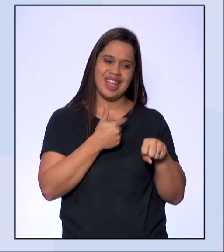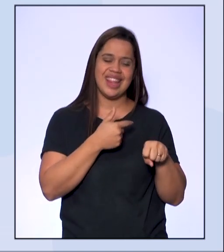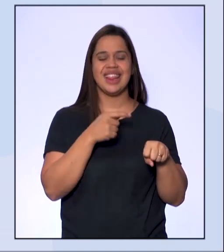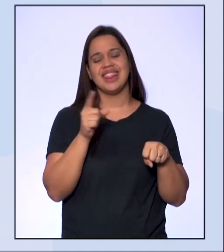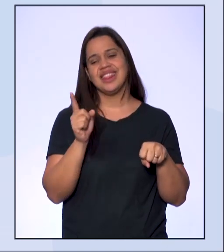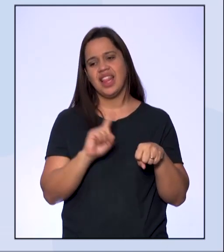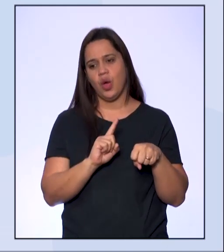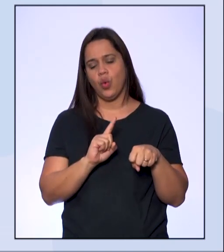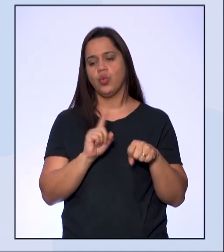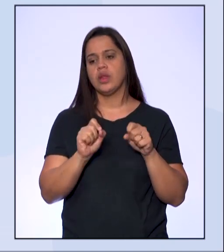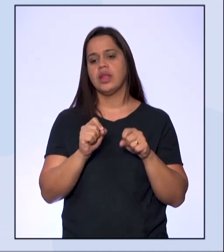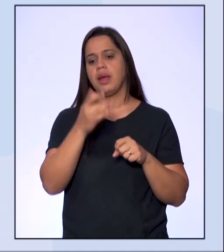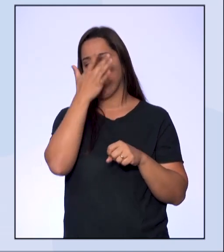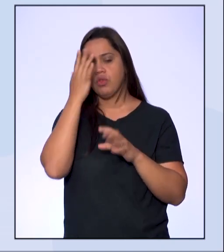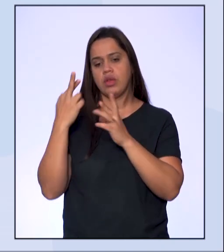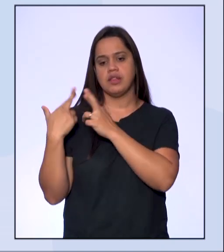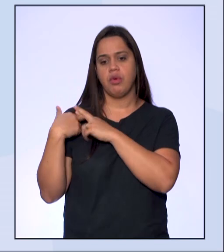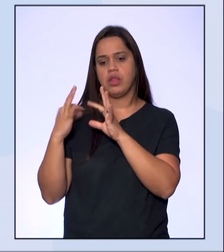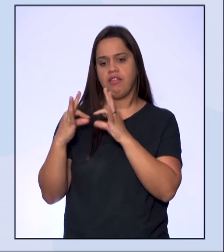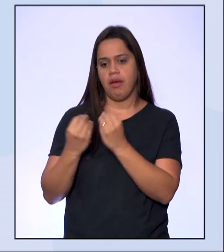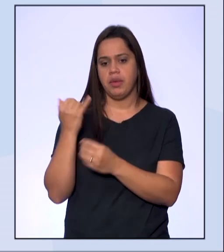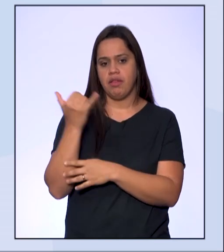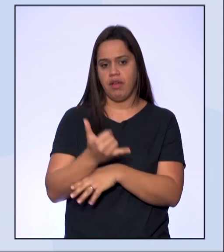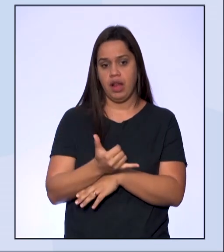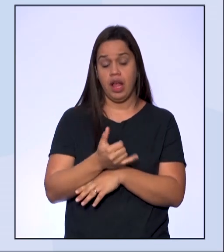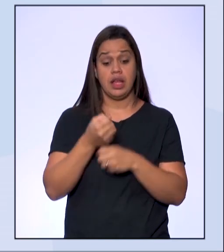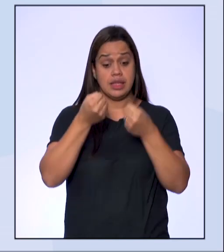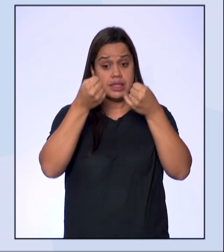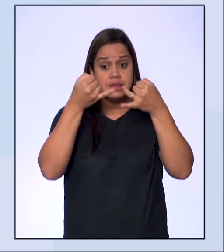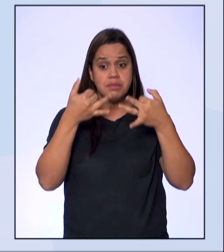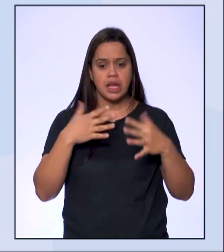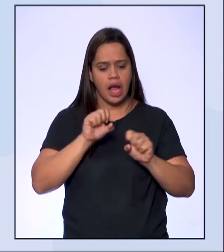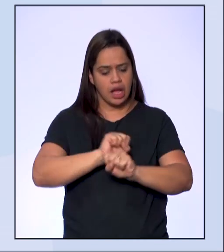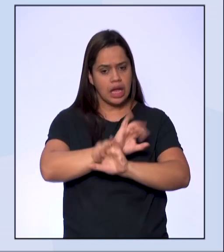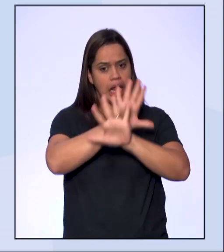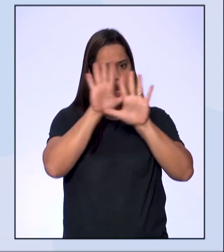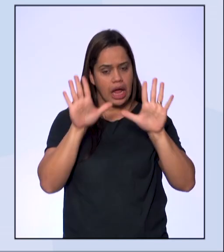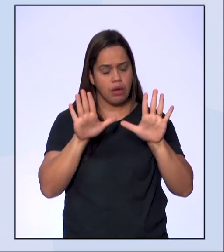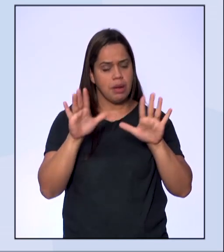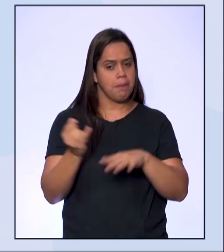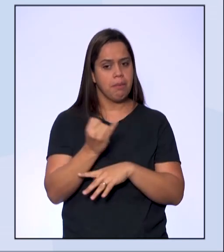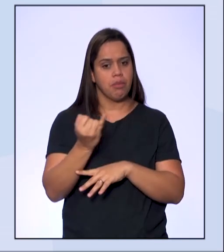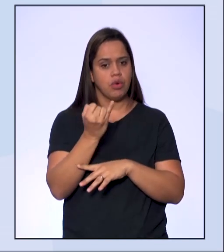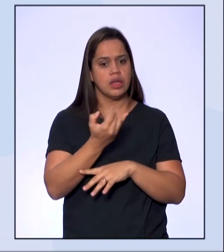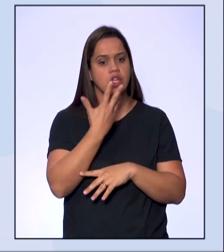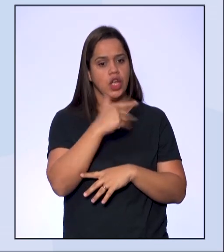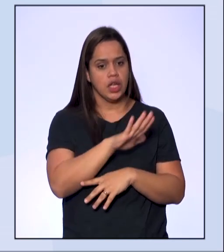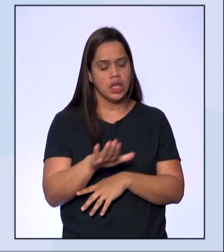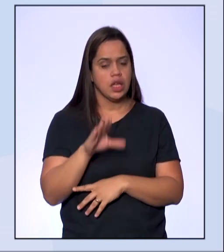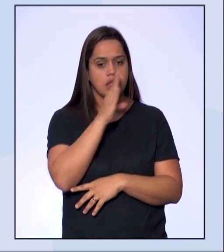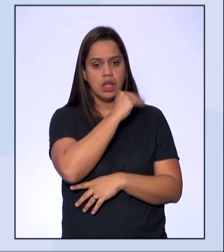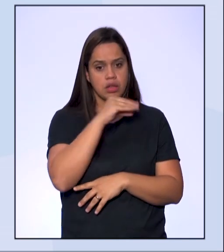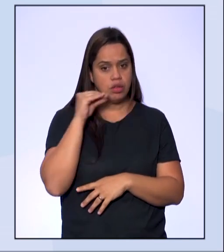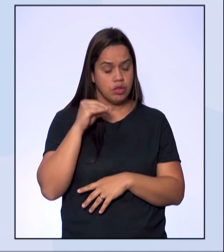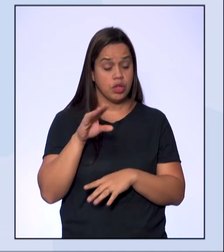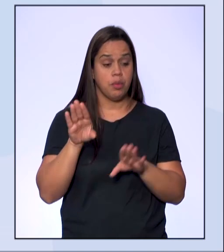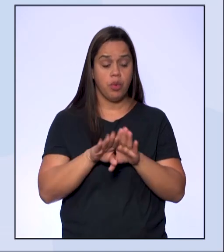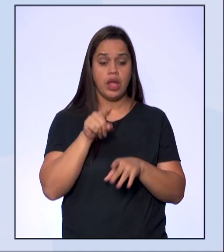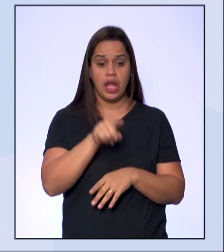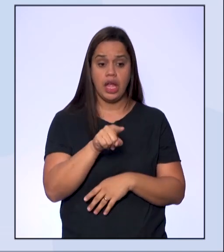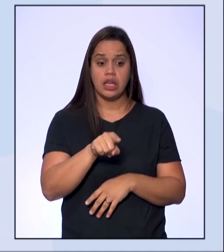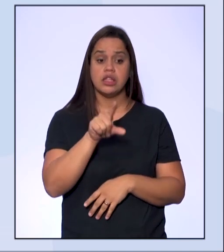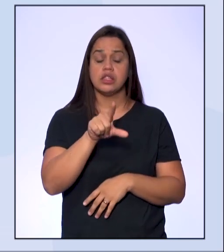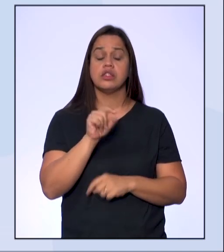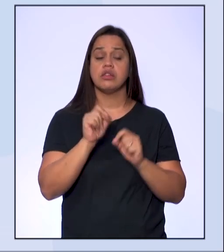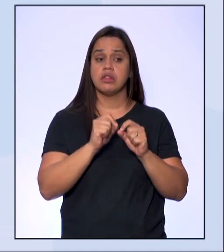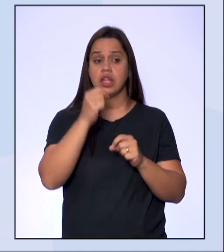pelo responsável. Esclarecimento é essencial à criança e ao adolescente, a fim de que eles compreendam que as escolhas